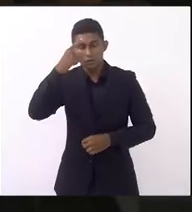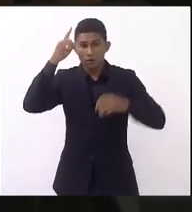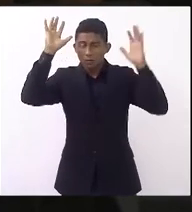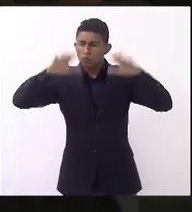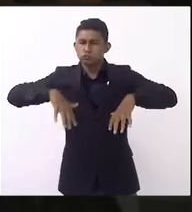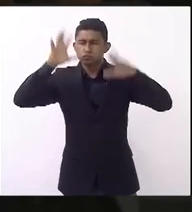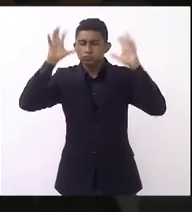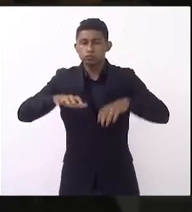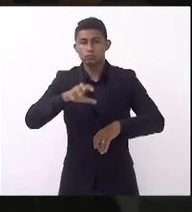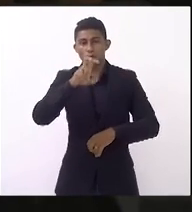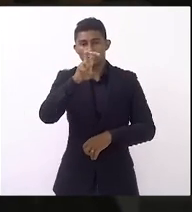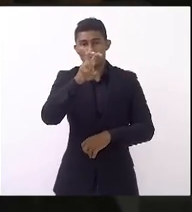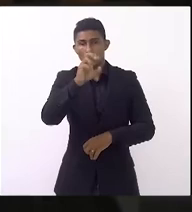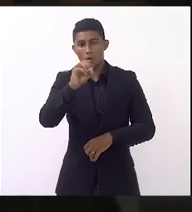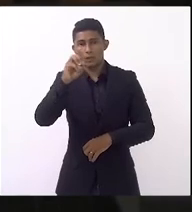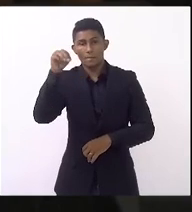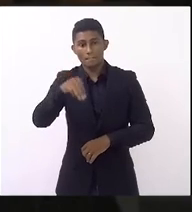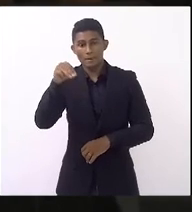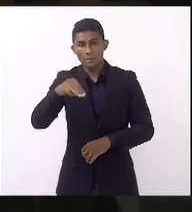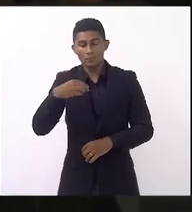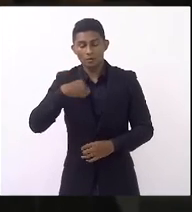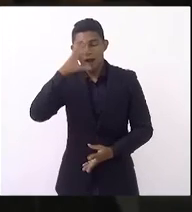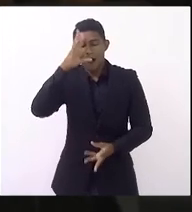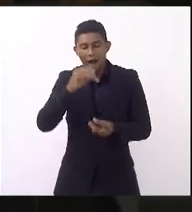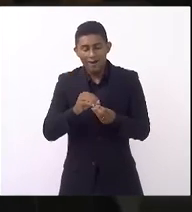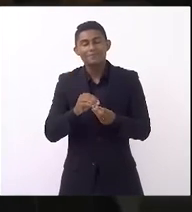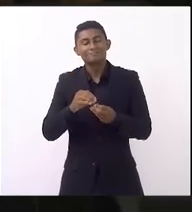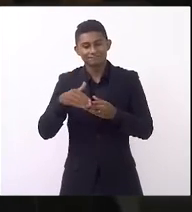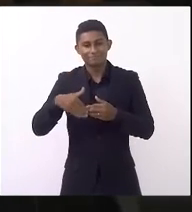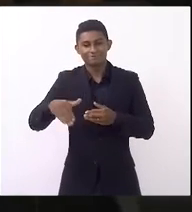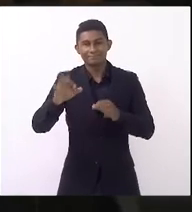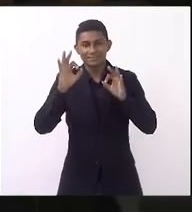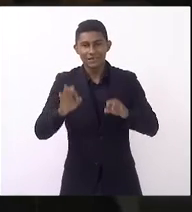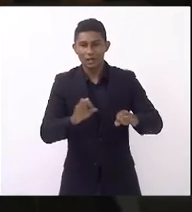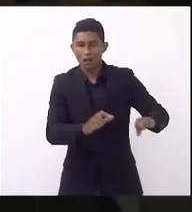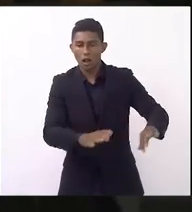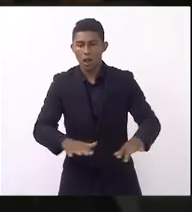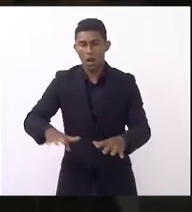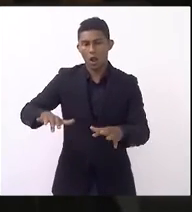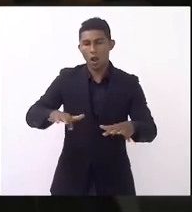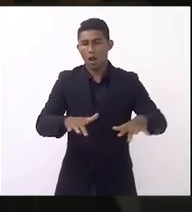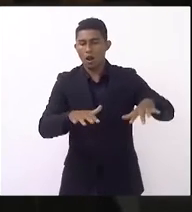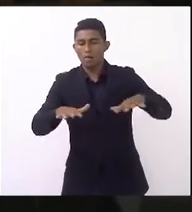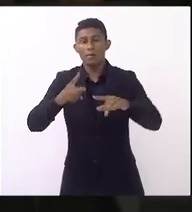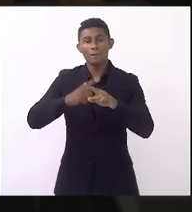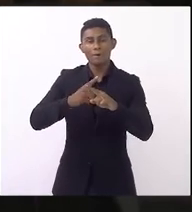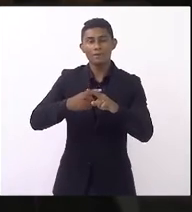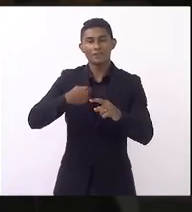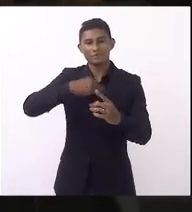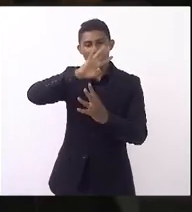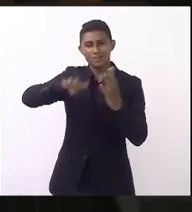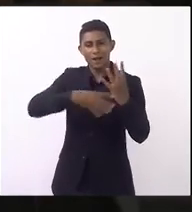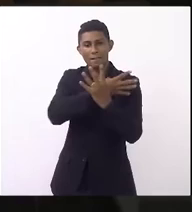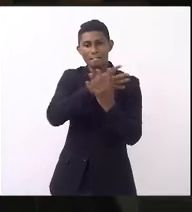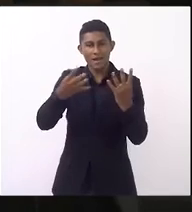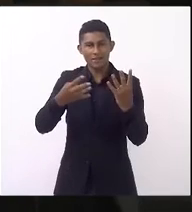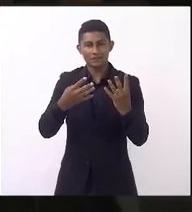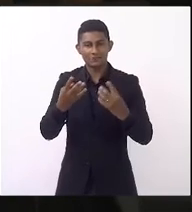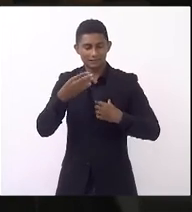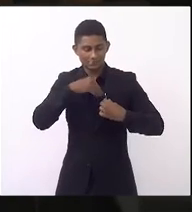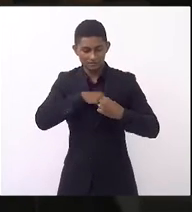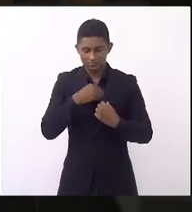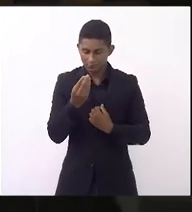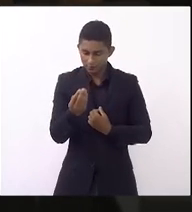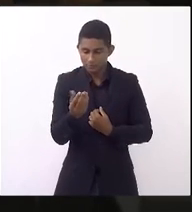milímetros, eu sabia que ia ter alagamentos, né? Porque eu estava com a tabela de maré, principalmente se a maré estivesse